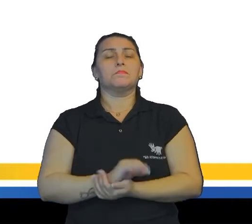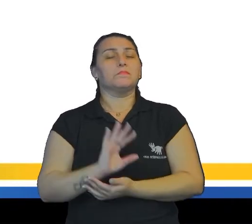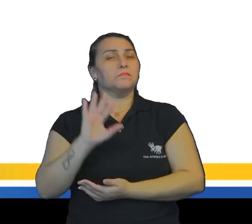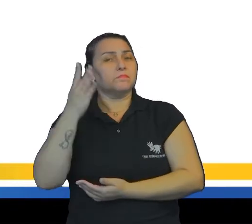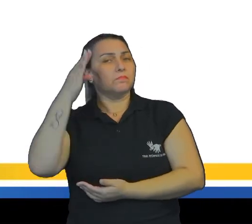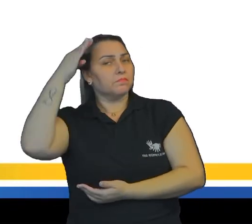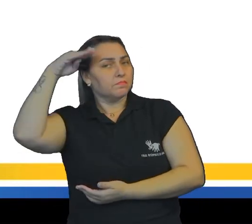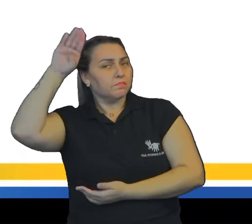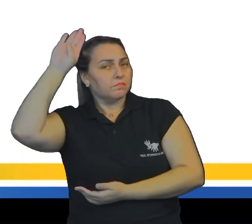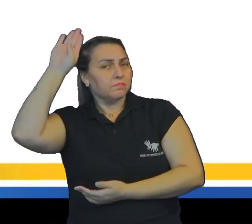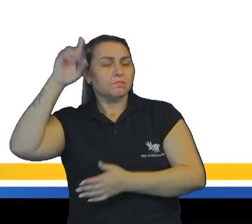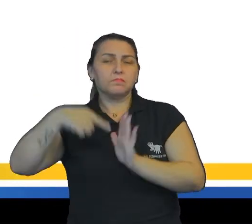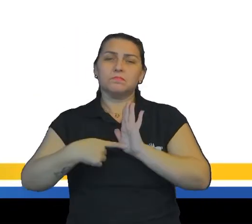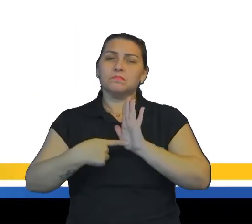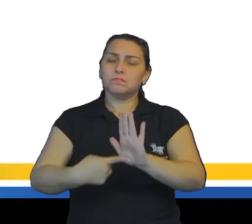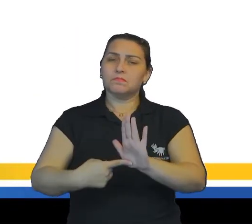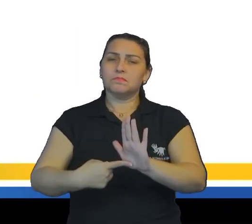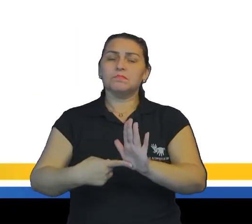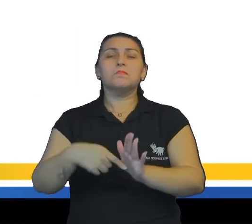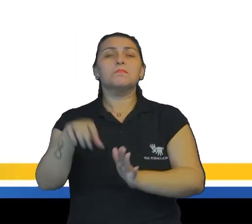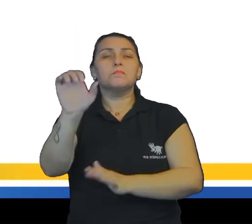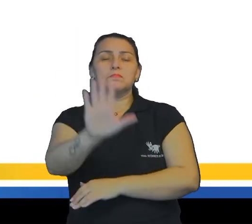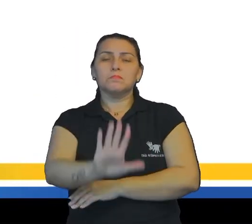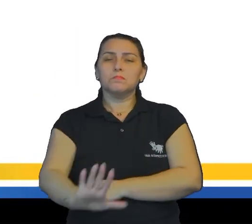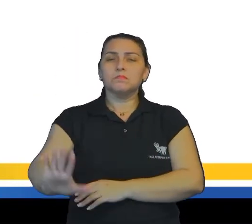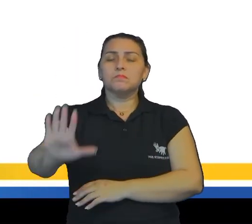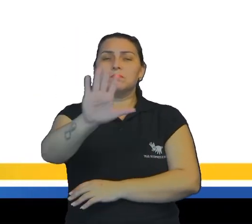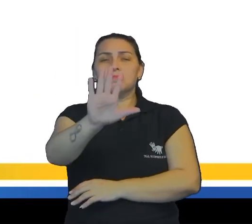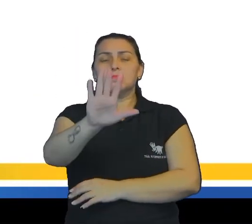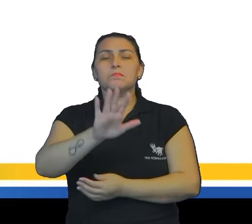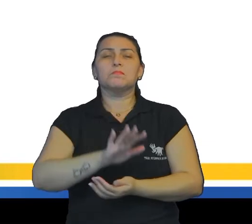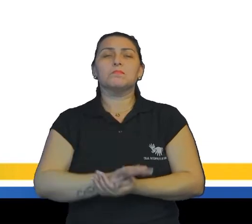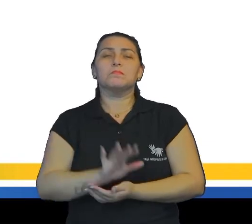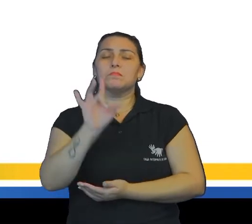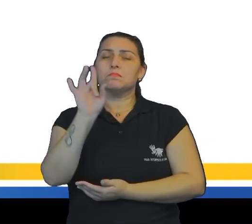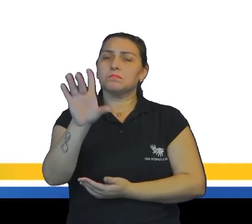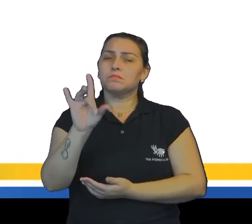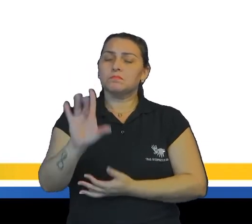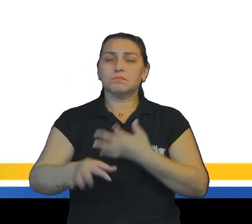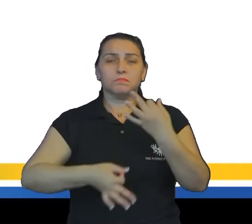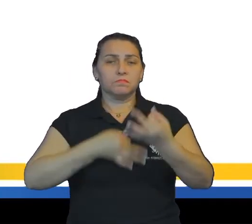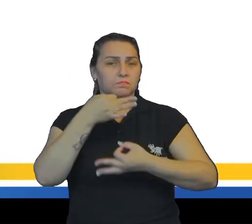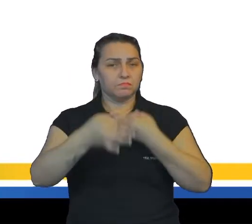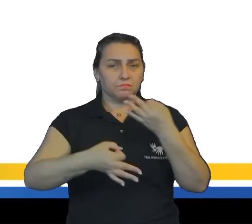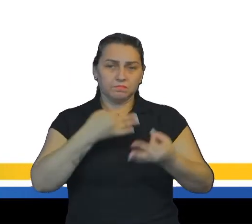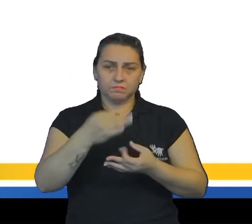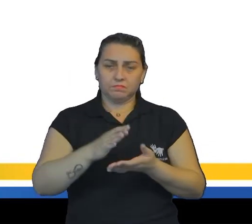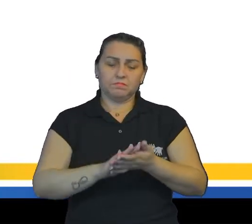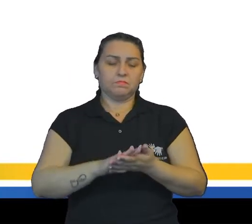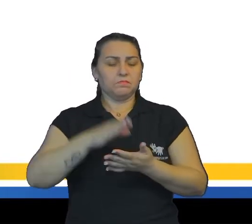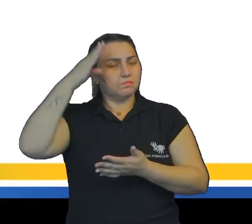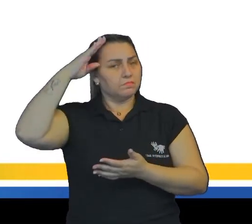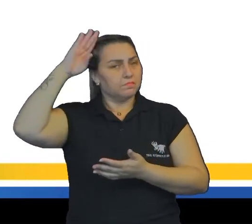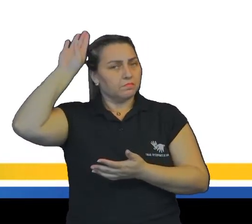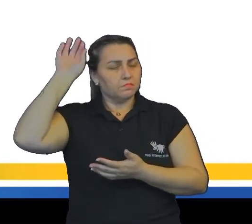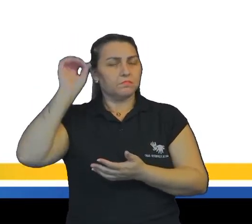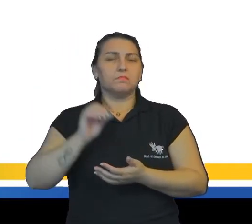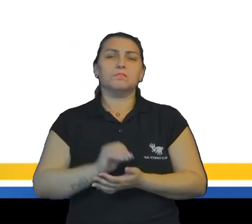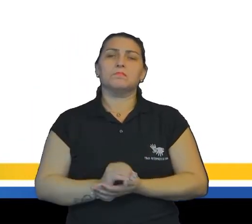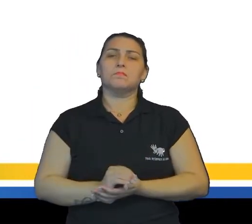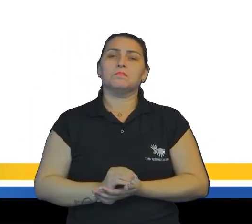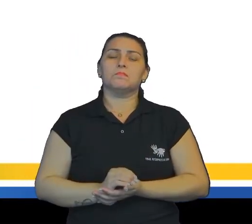da tese apresentada. De modo geral, cada argumentação em defesa da tese geral do